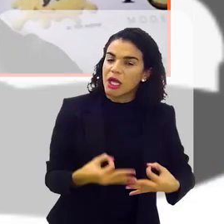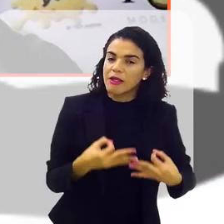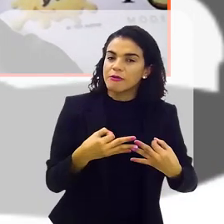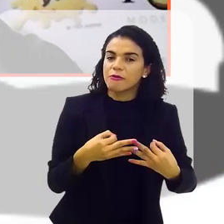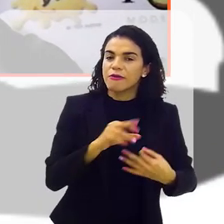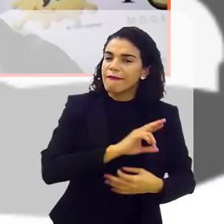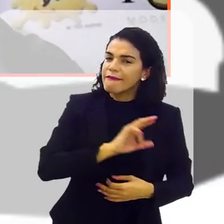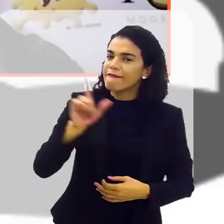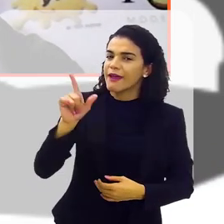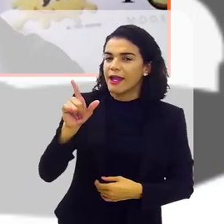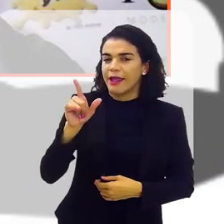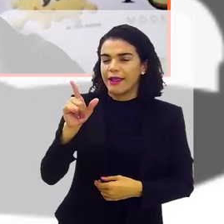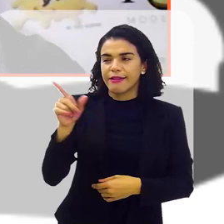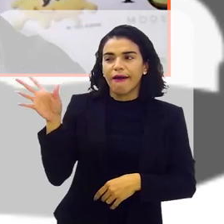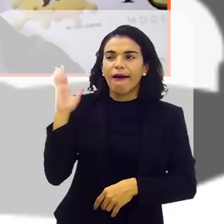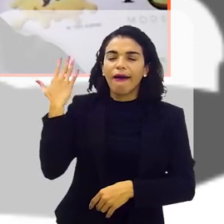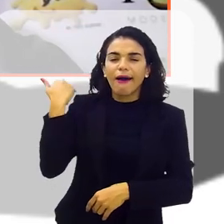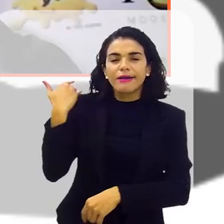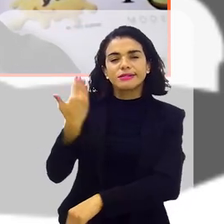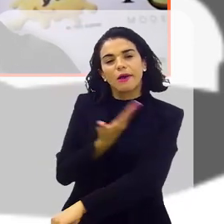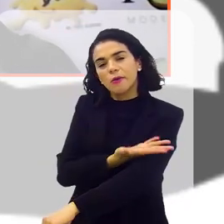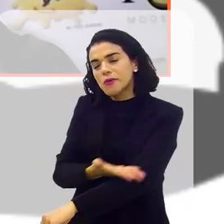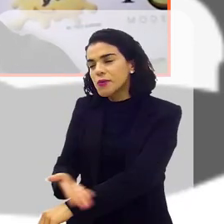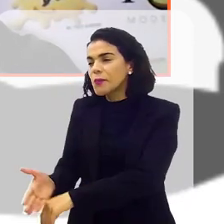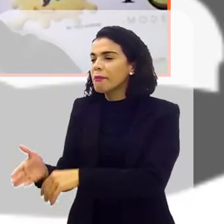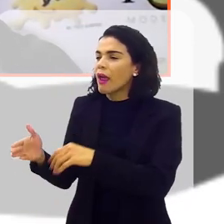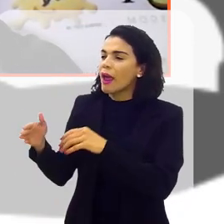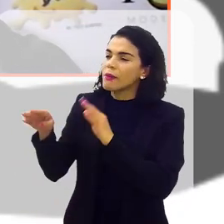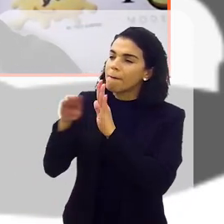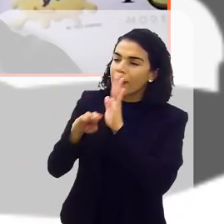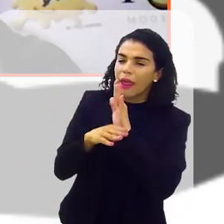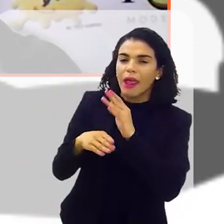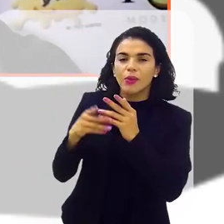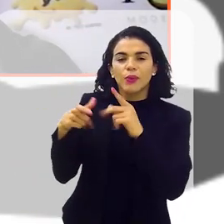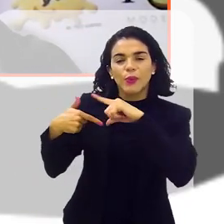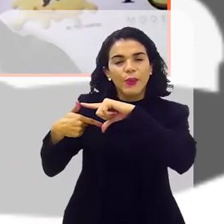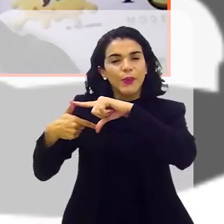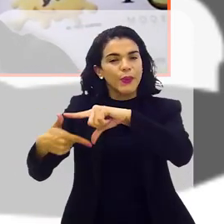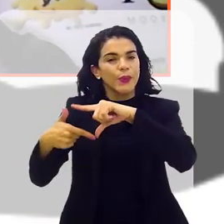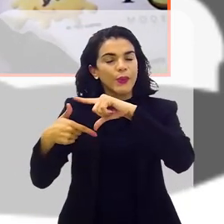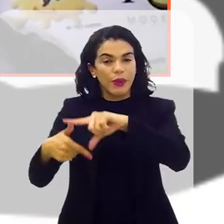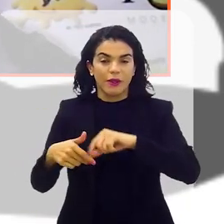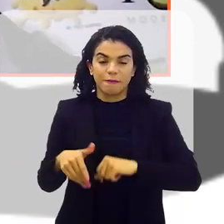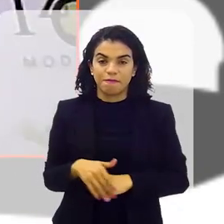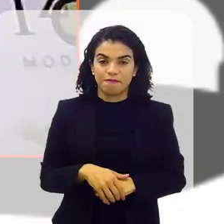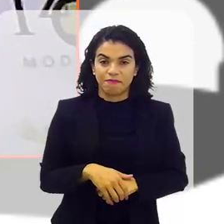do que você tava acostumado a fazer no método tradicional